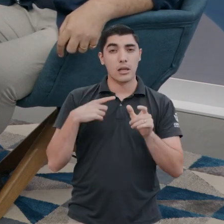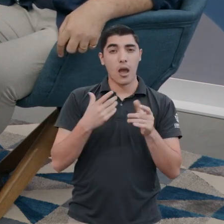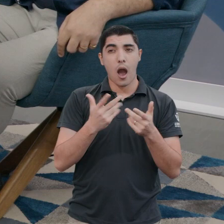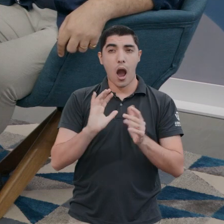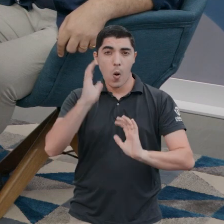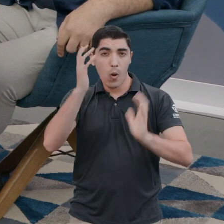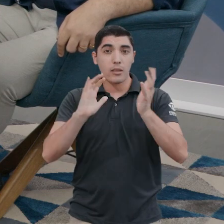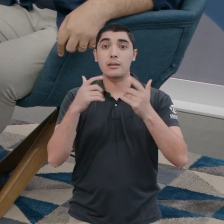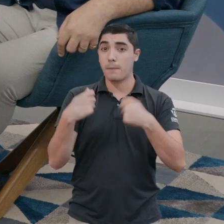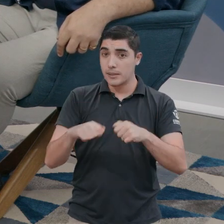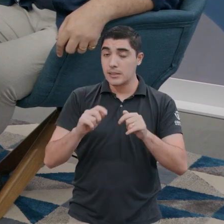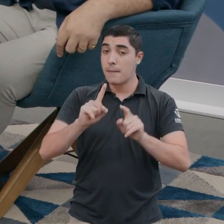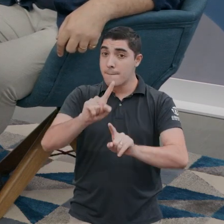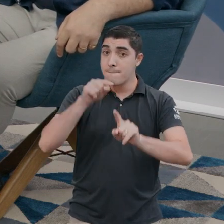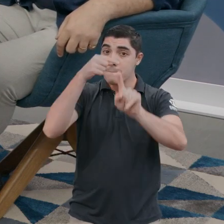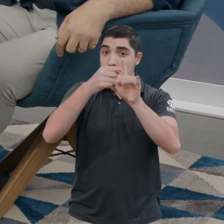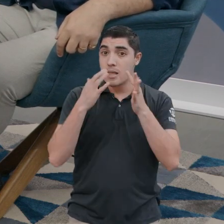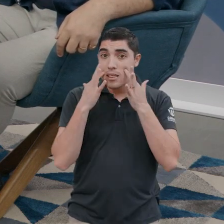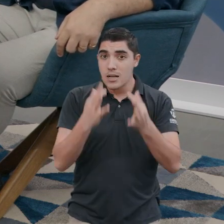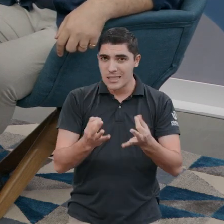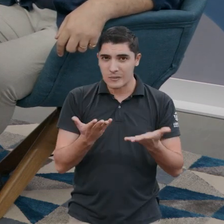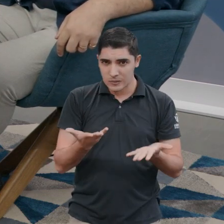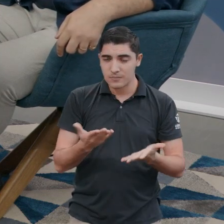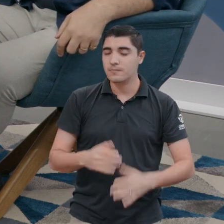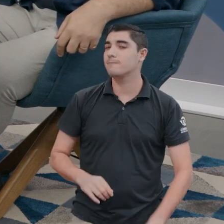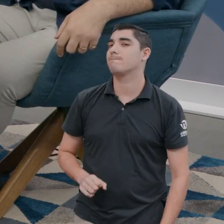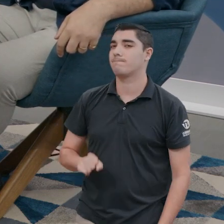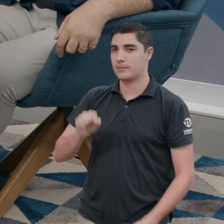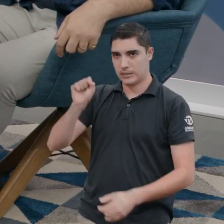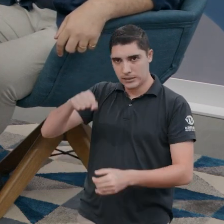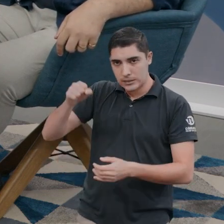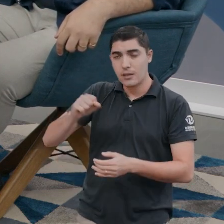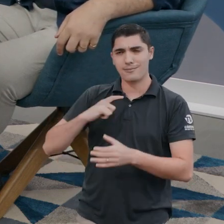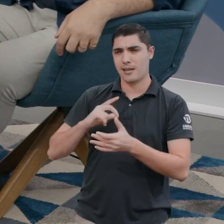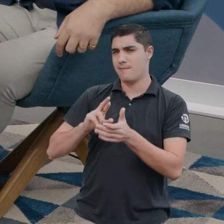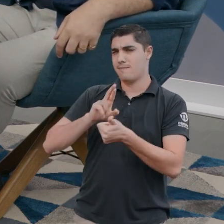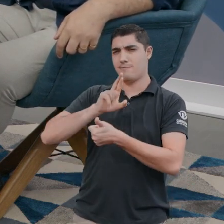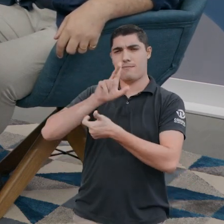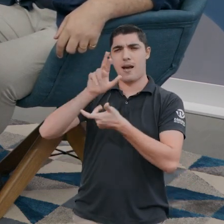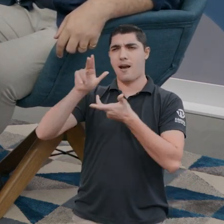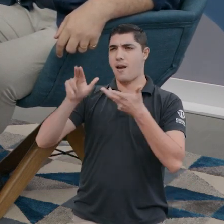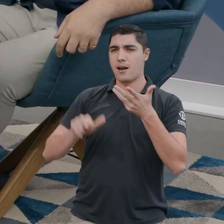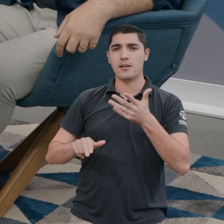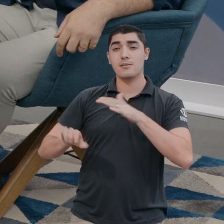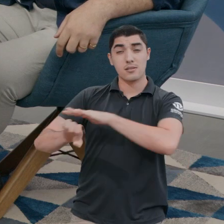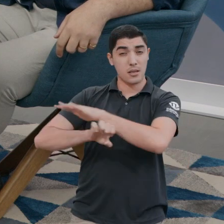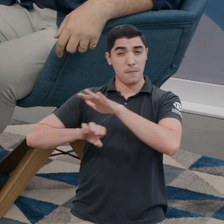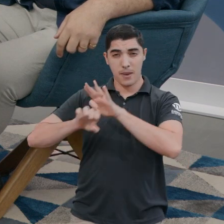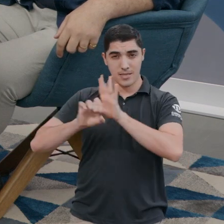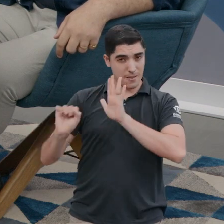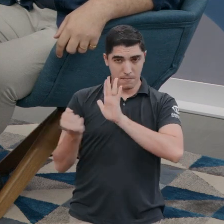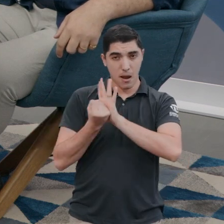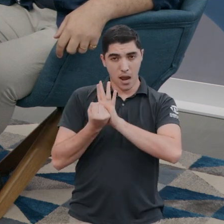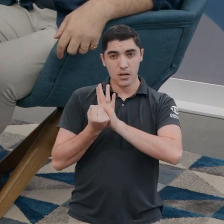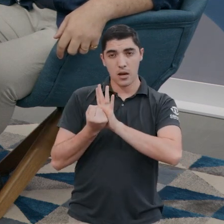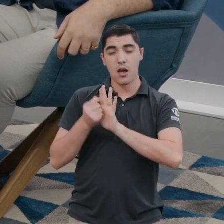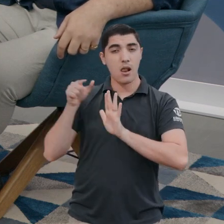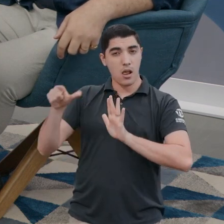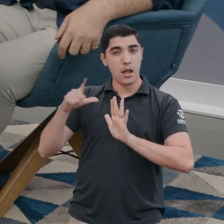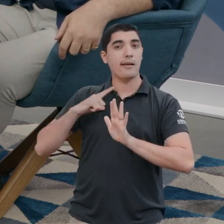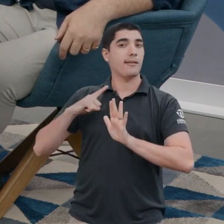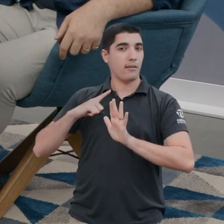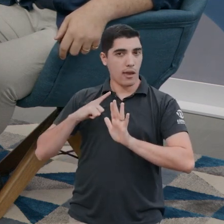atento nesse sentido. Com certeza, com certeza. Existem muitas marcas grandes de moda hoje que utilizam de